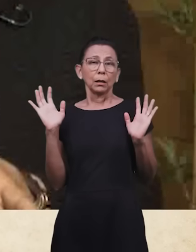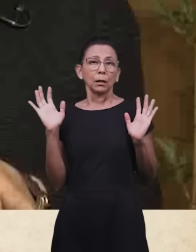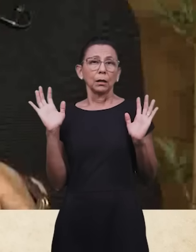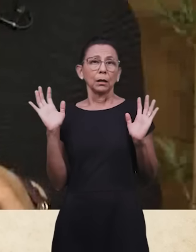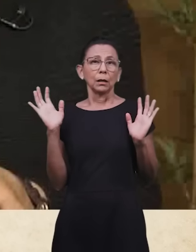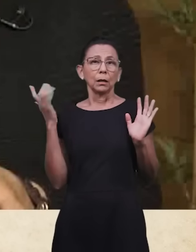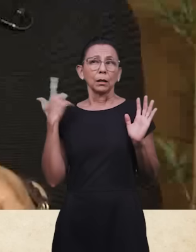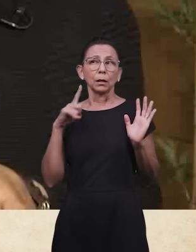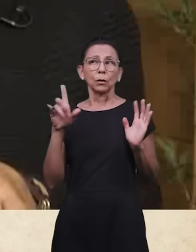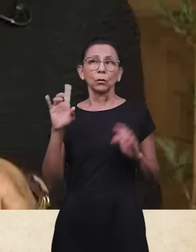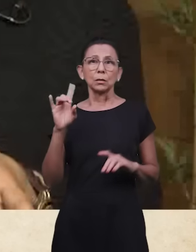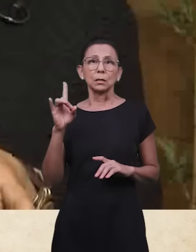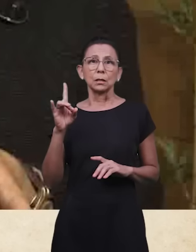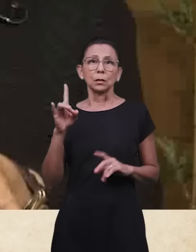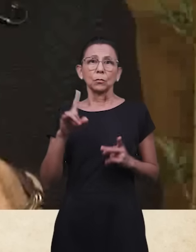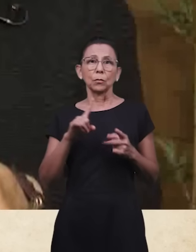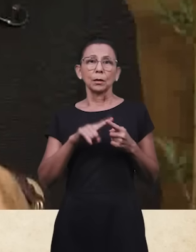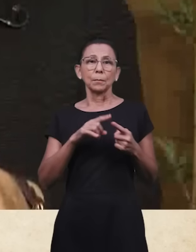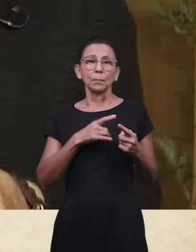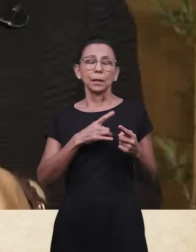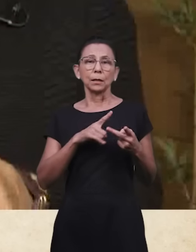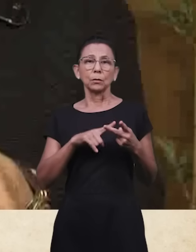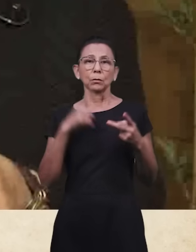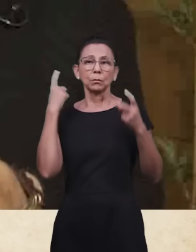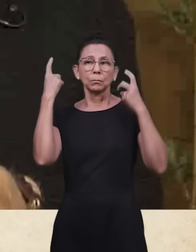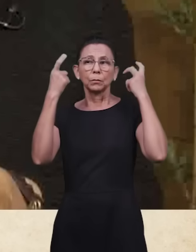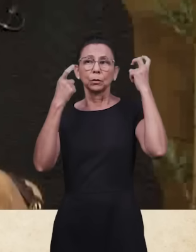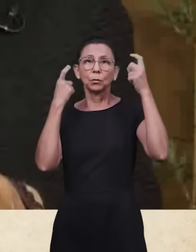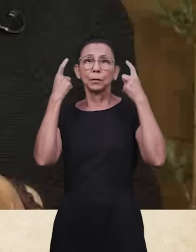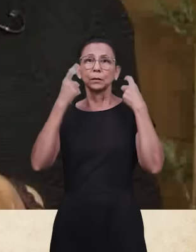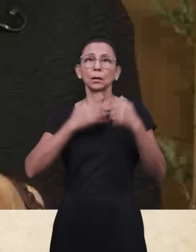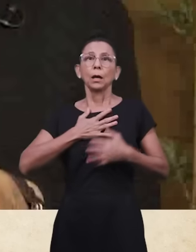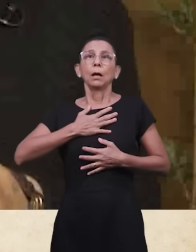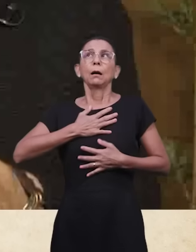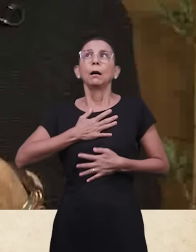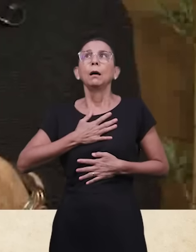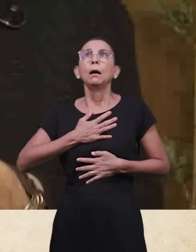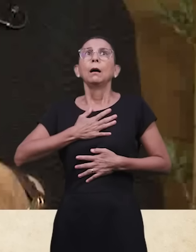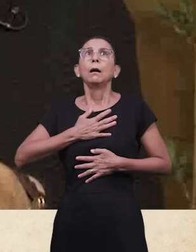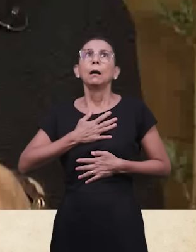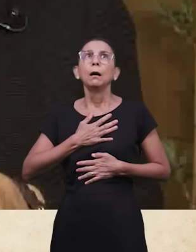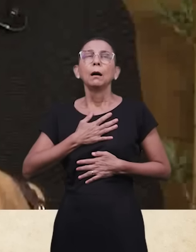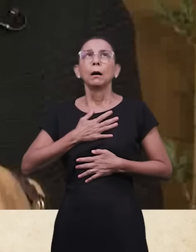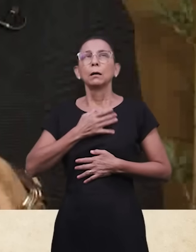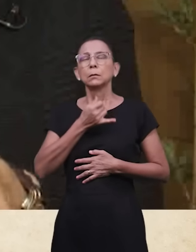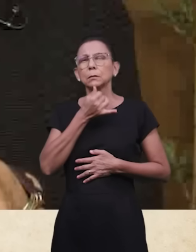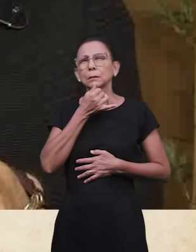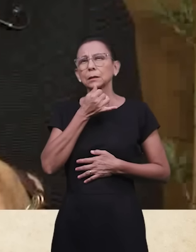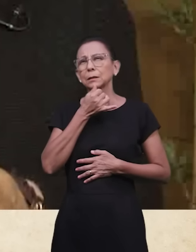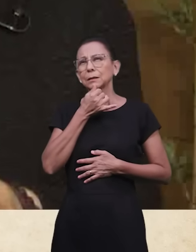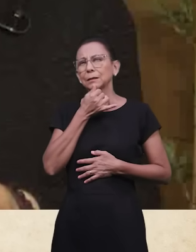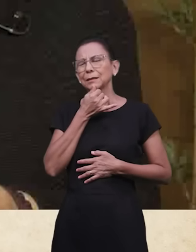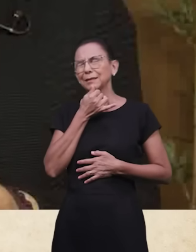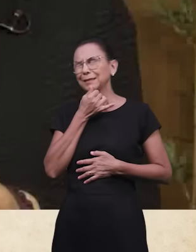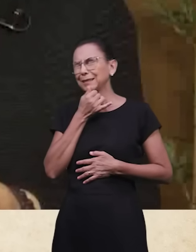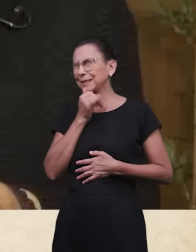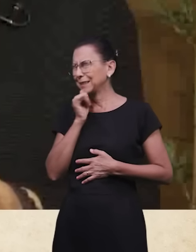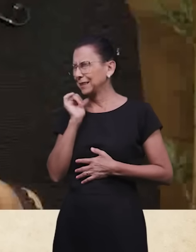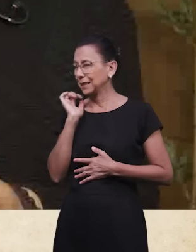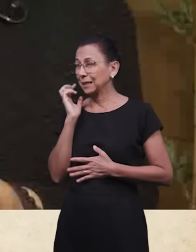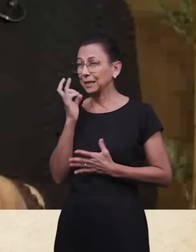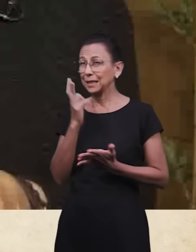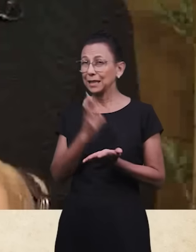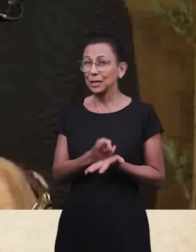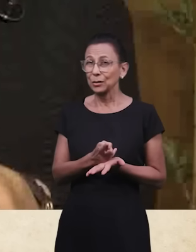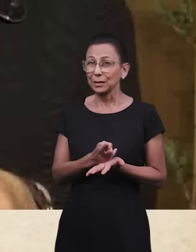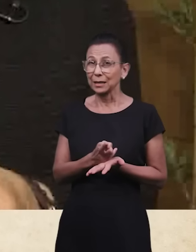um enfrentamento. É um medo, uma preocupação, um estado de fadiga, de tristeza,